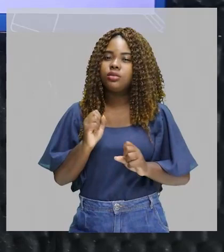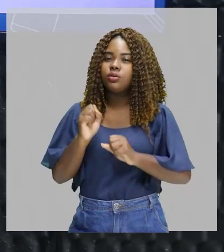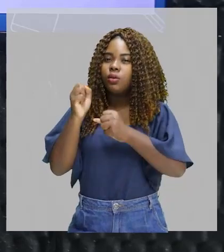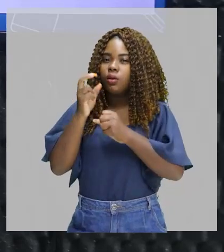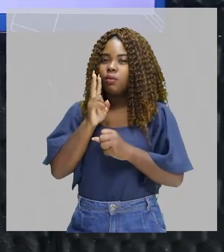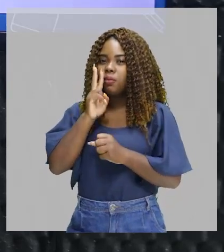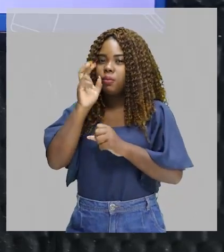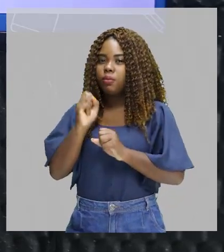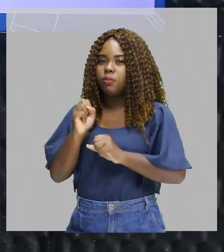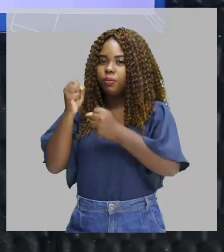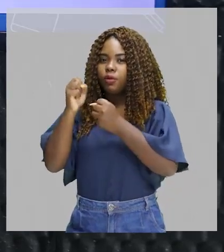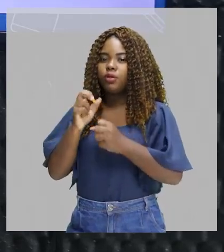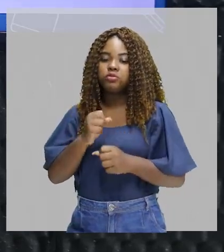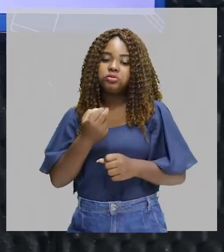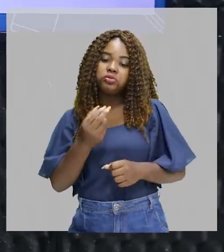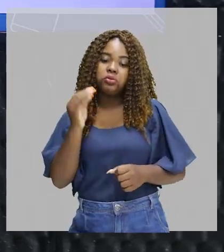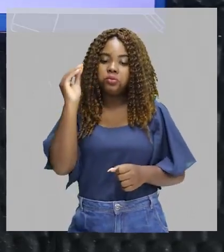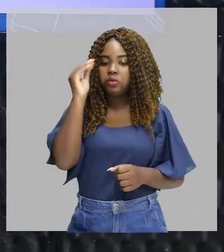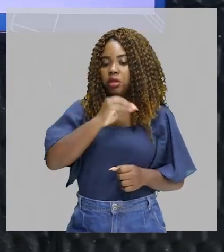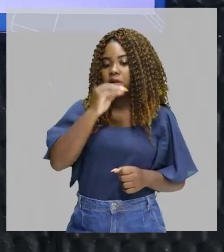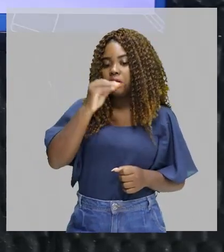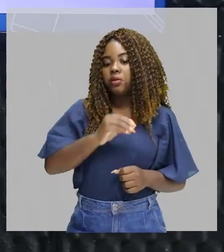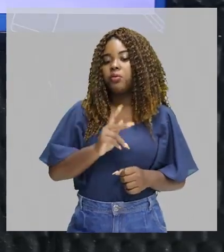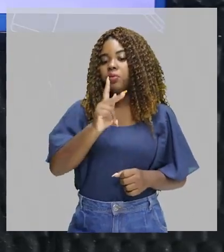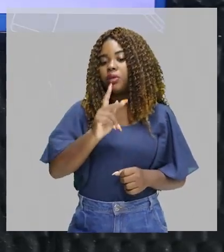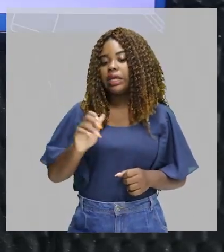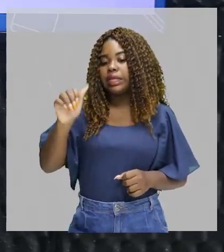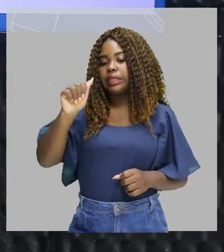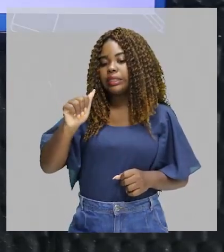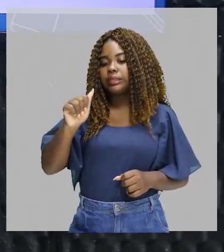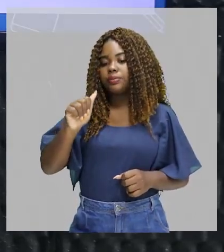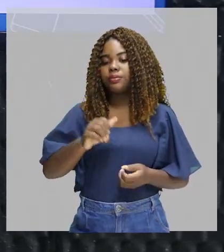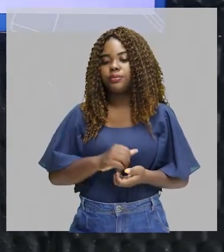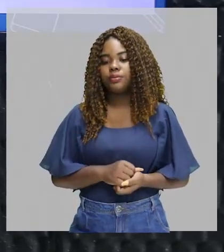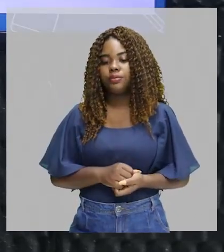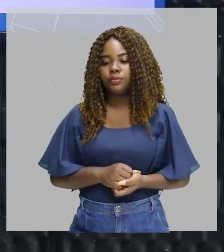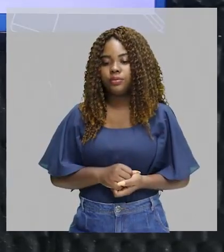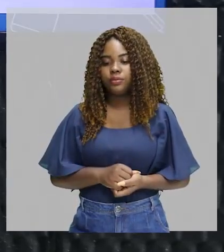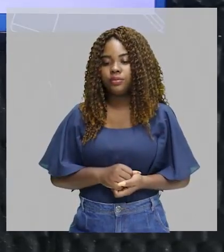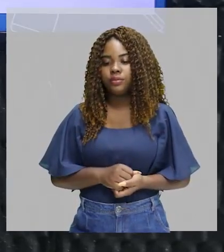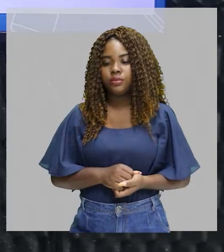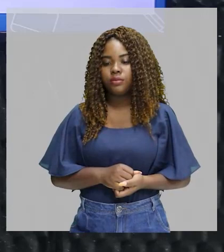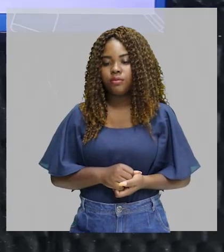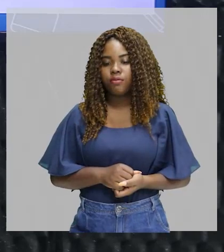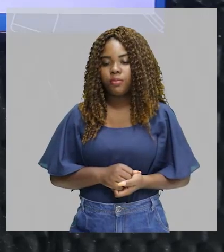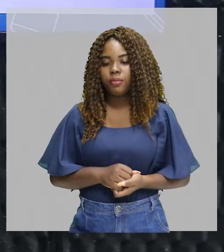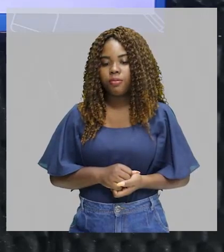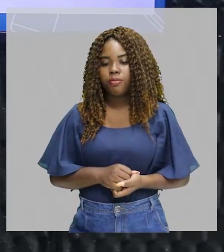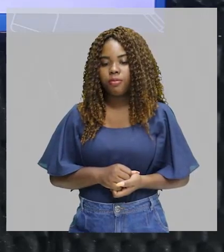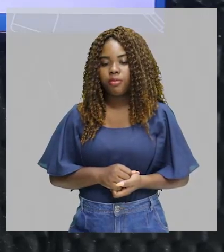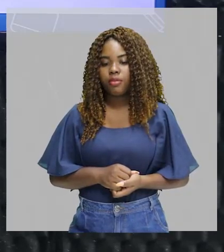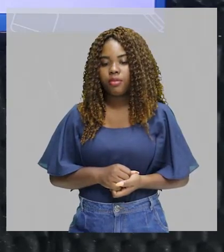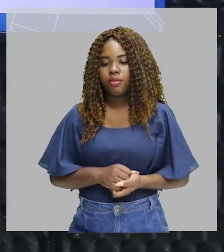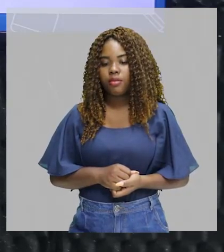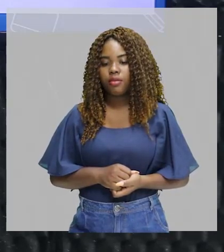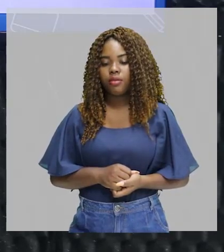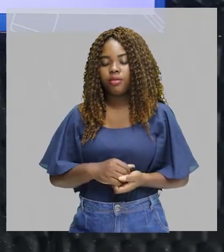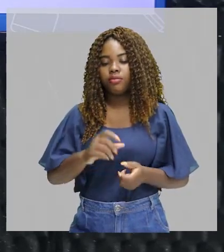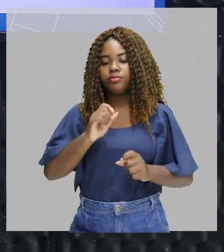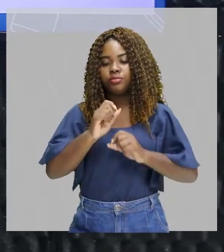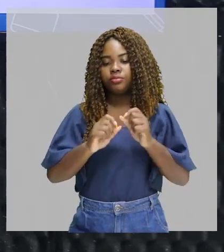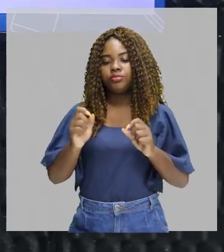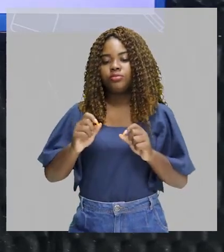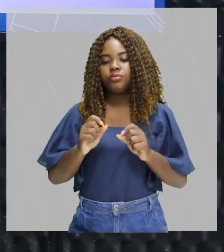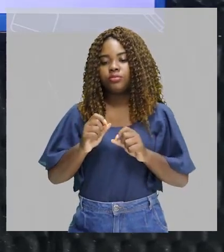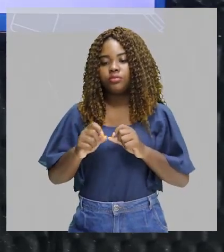fraca. Um Ka elevado, ok? Quer dizer que nós temos uma grande quantidade de